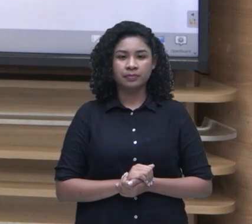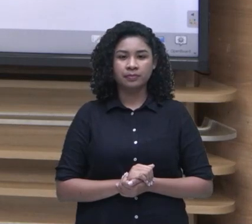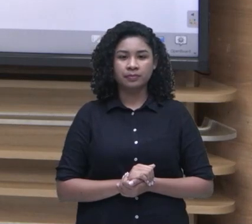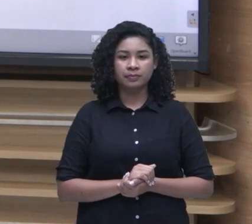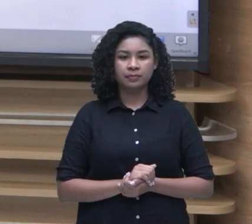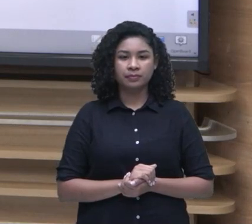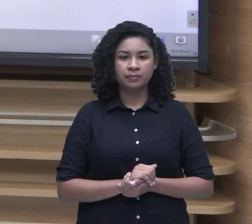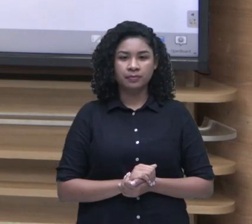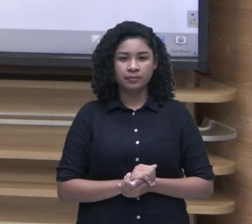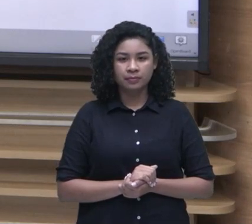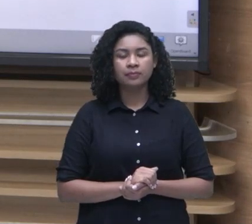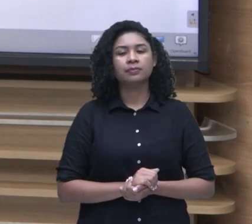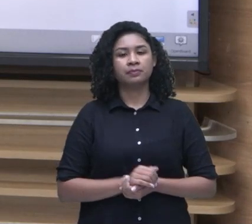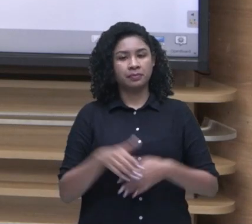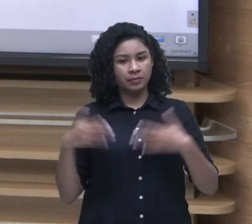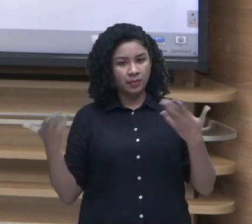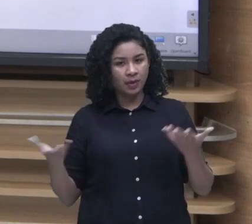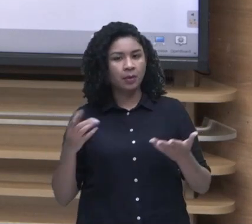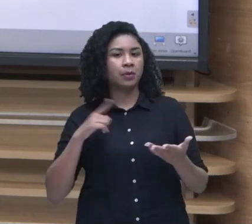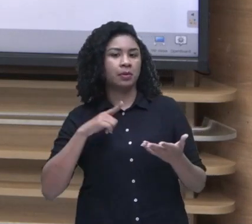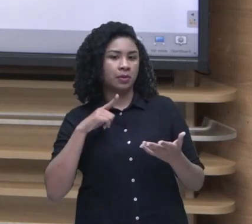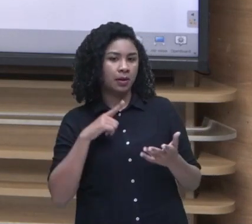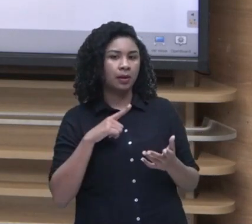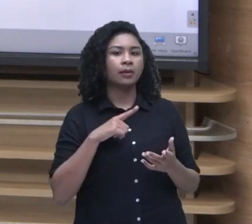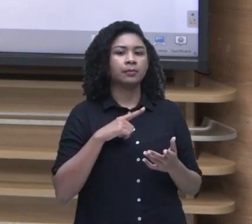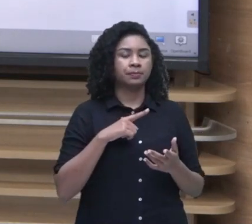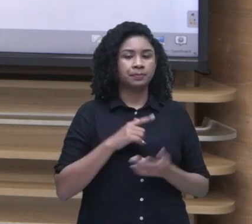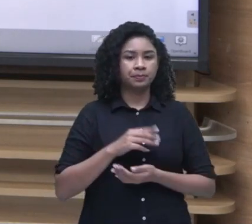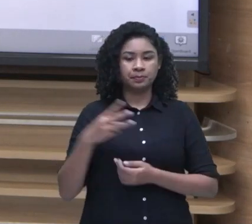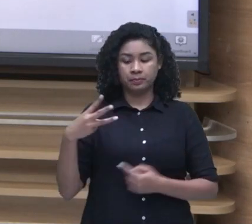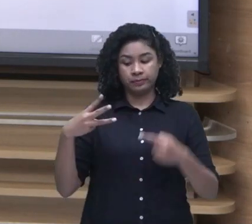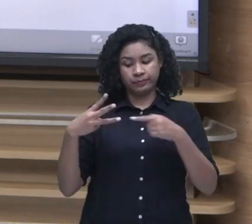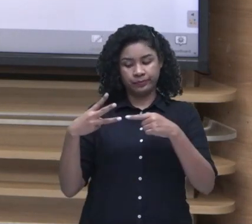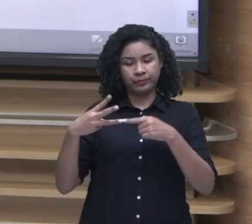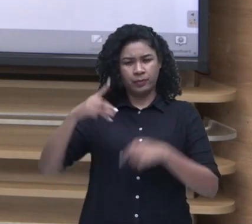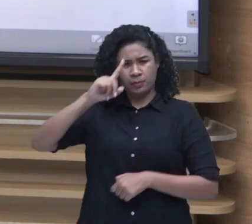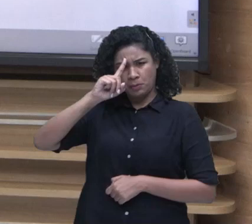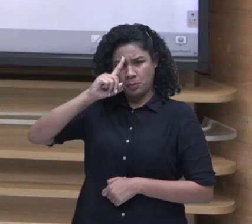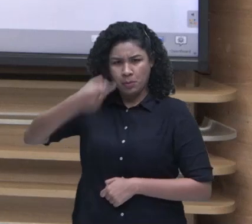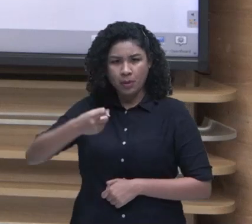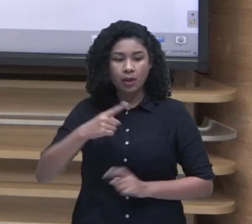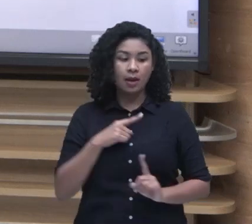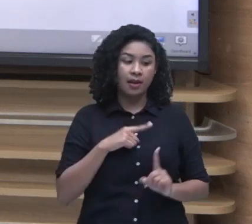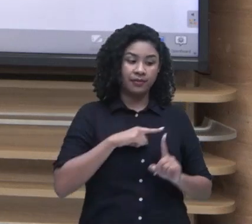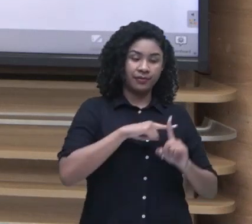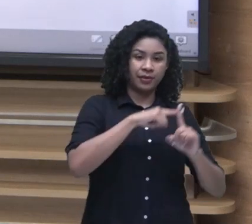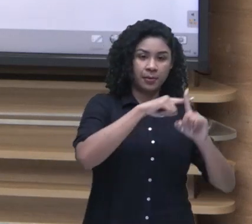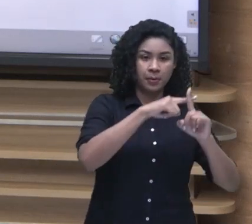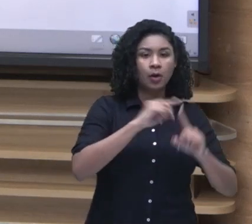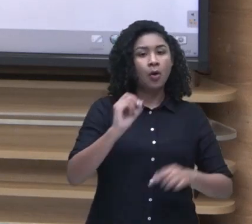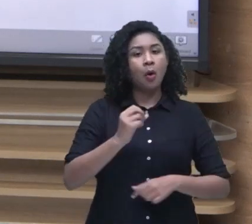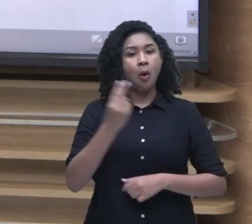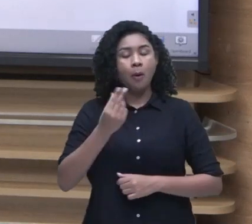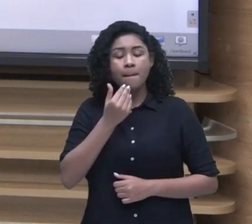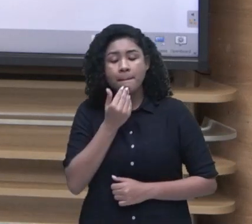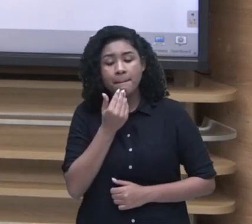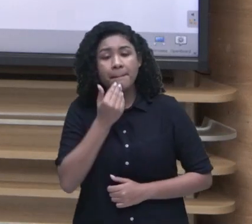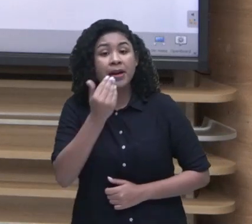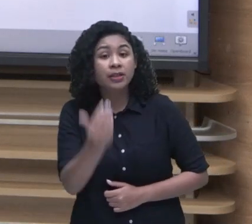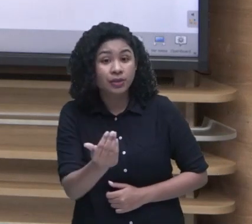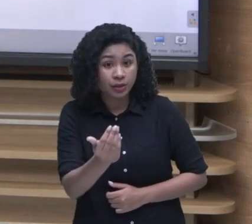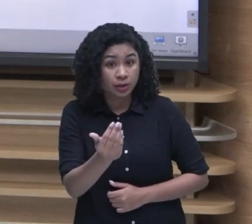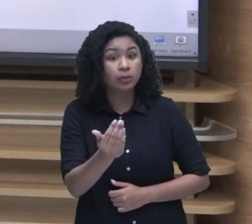é afirmativo, imperativo afirmativo, eu estou pedindo para fazer